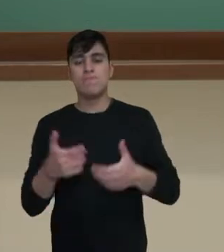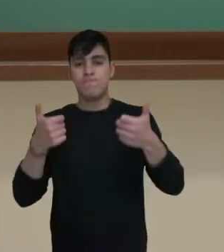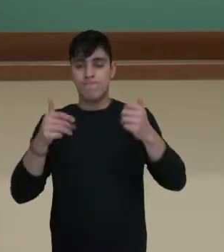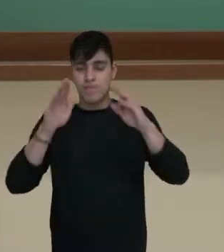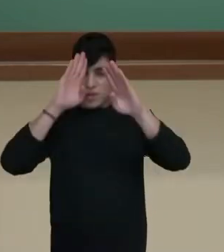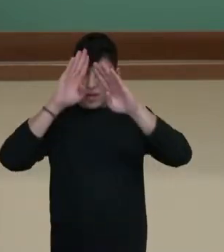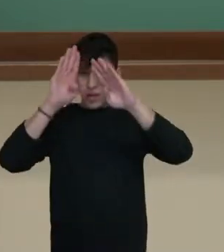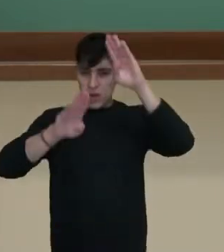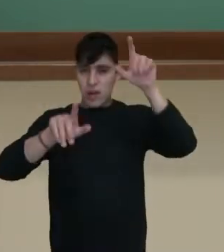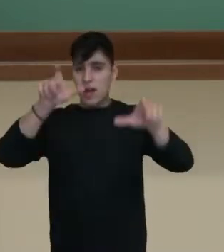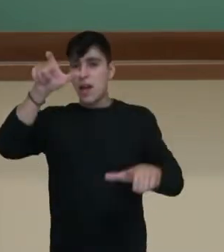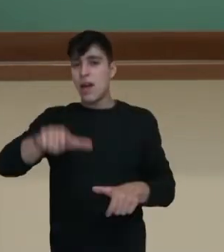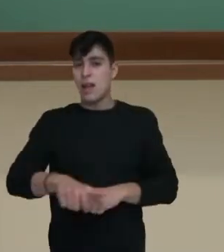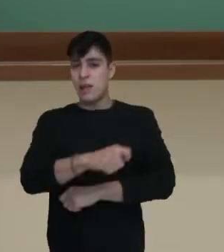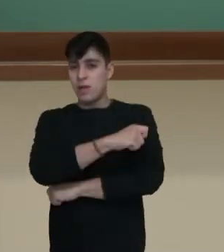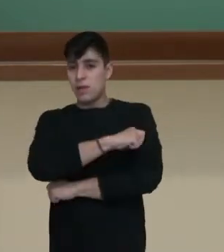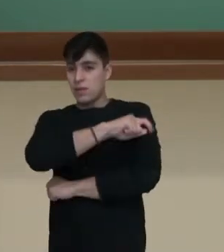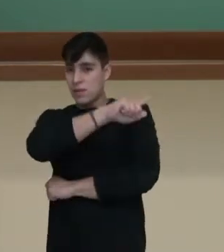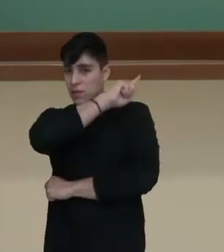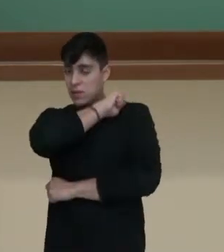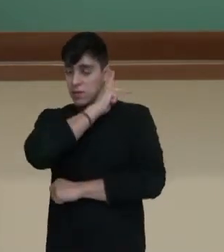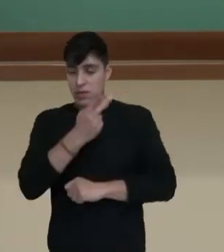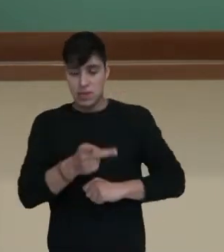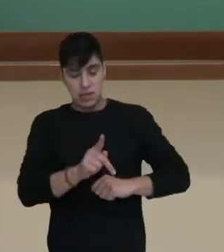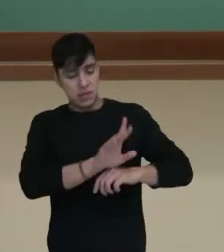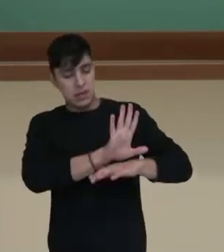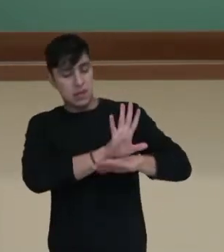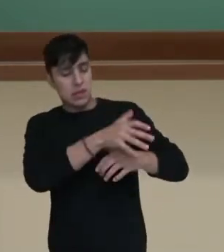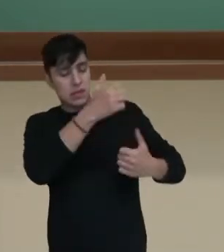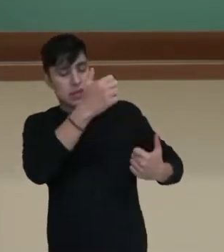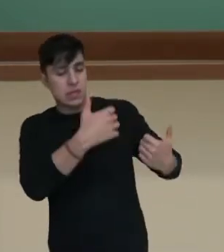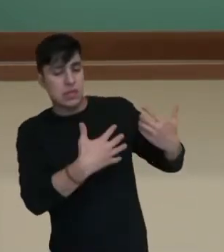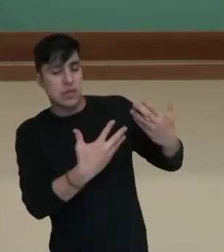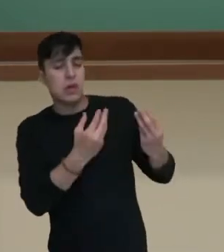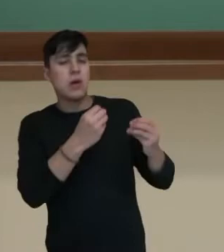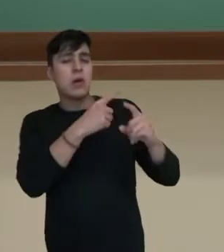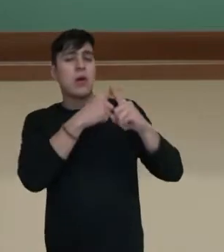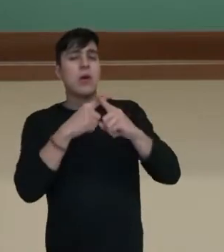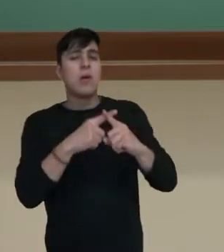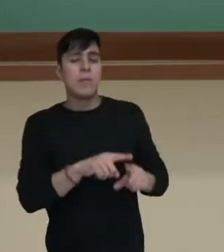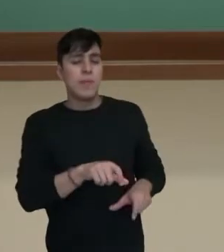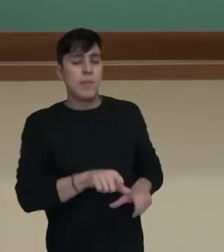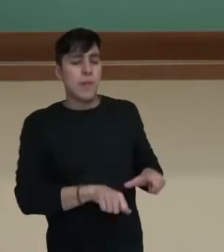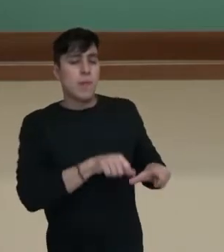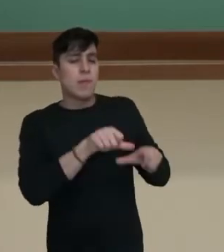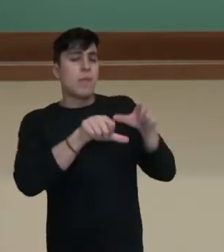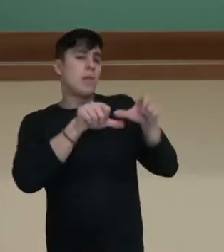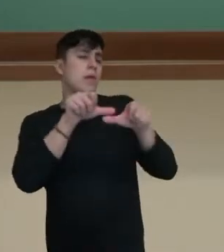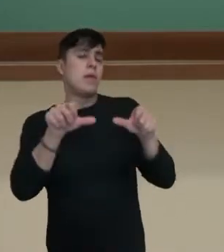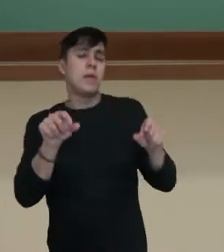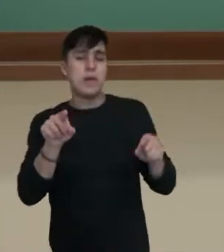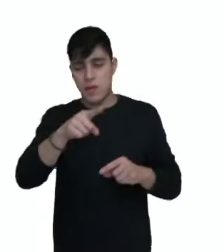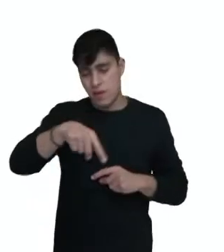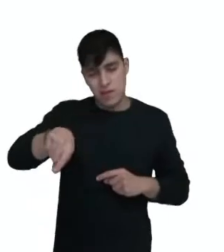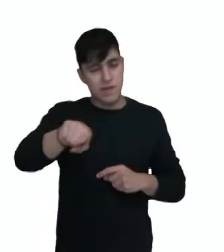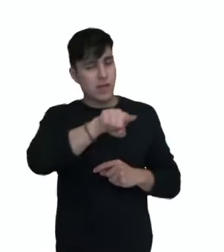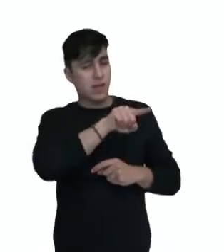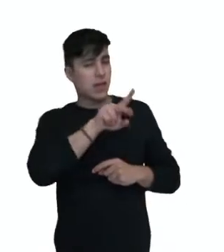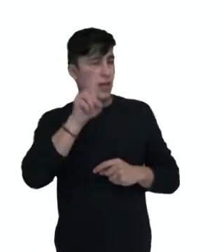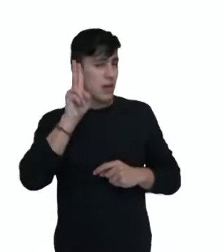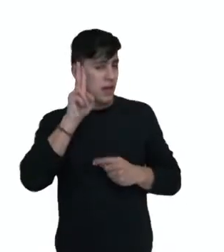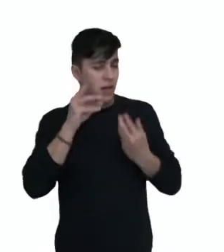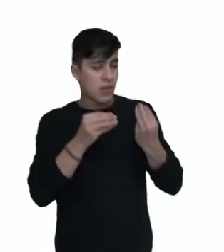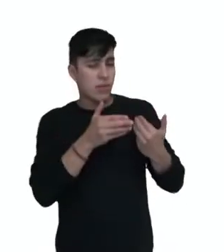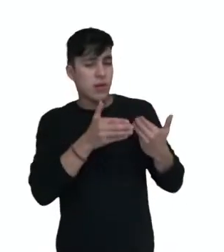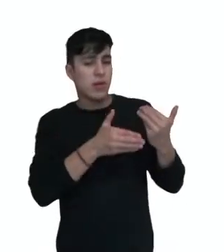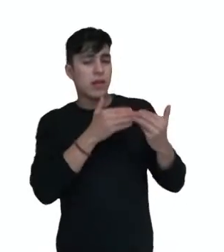Olá, estudantes da primeira série! Nesse vídeo, nós vamos falar sobre alterações cromossômicas. Você se lembra do processo de